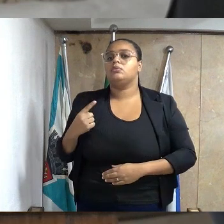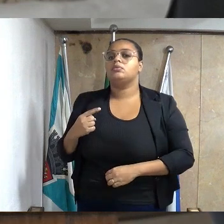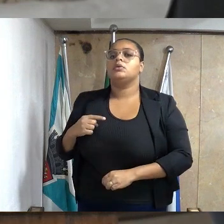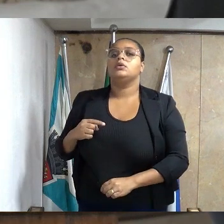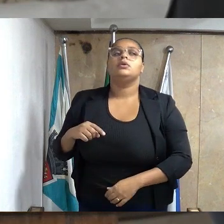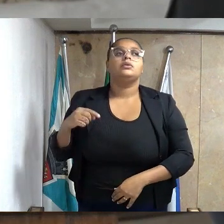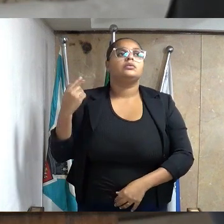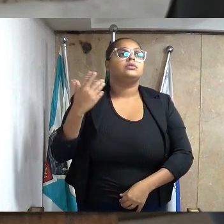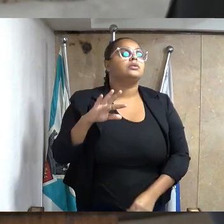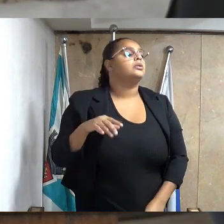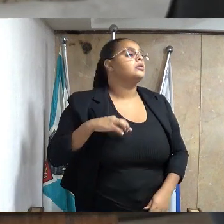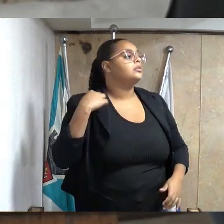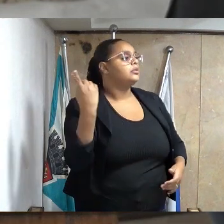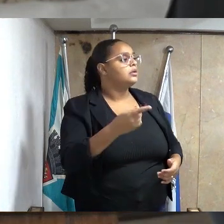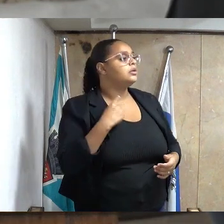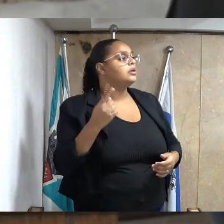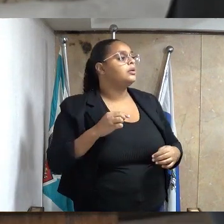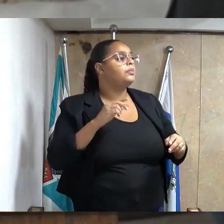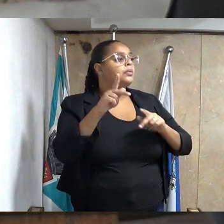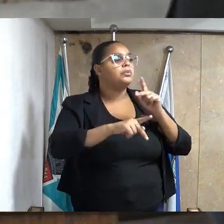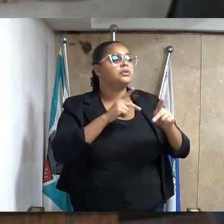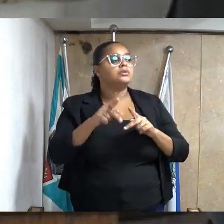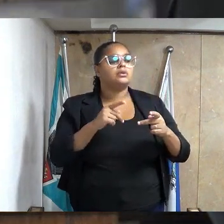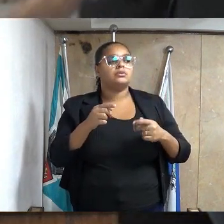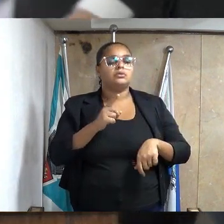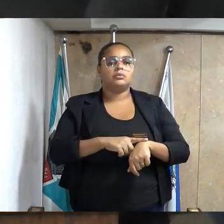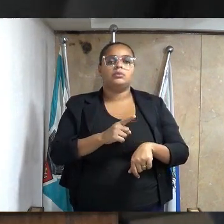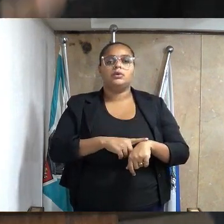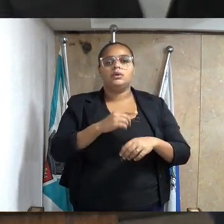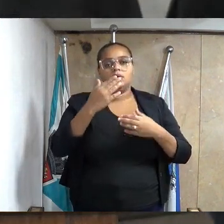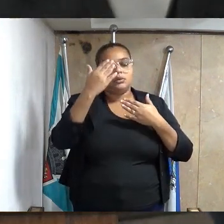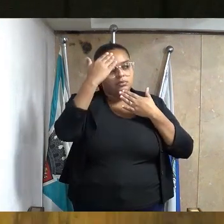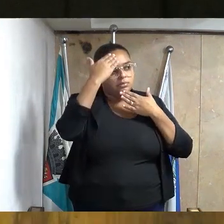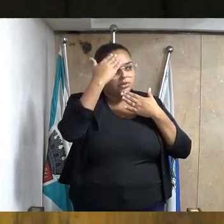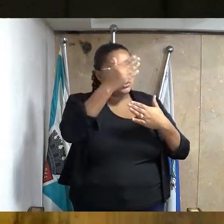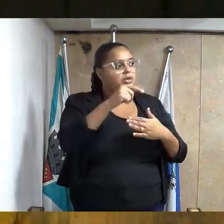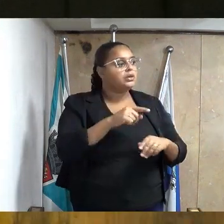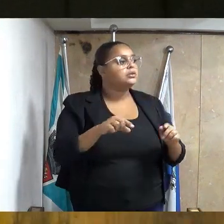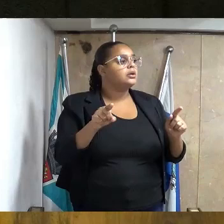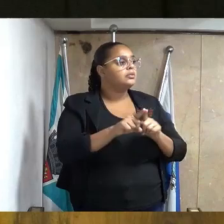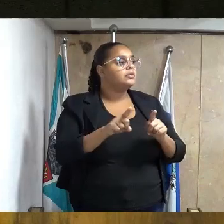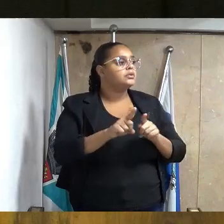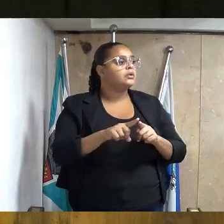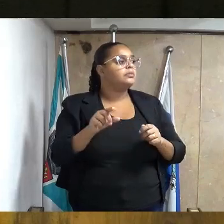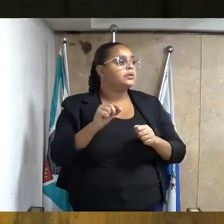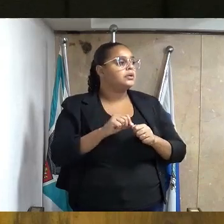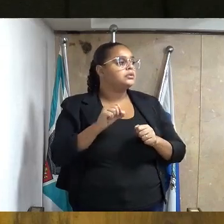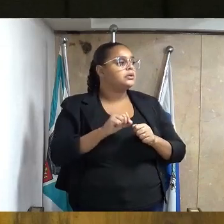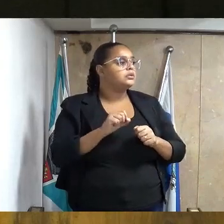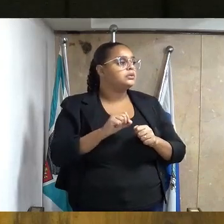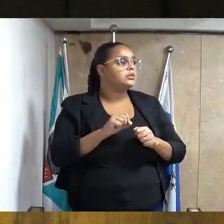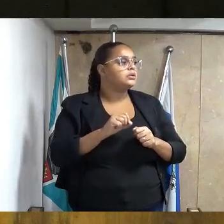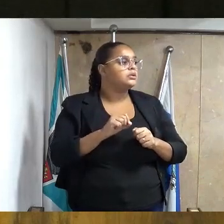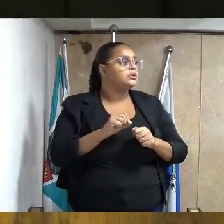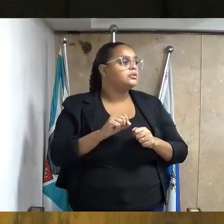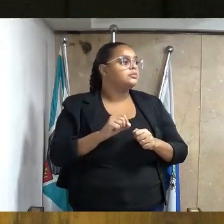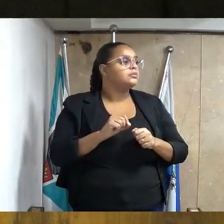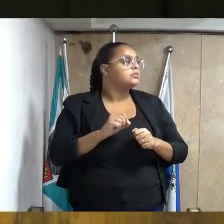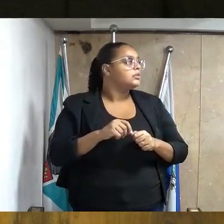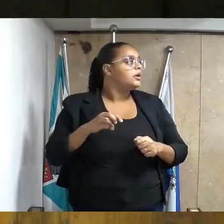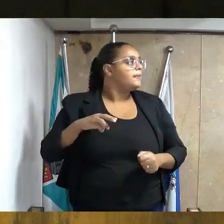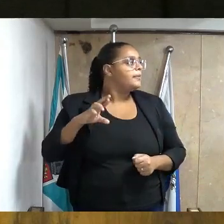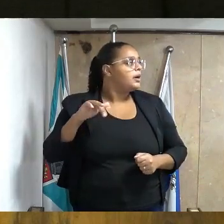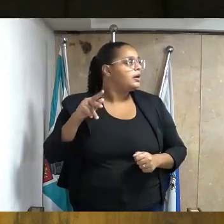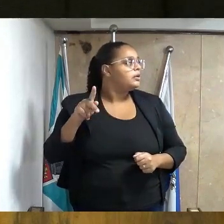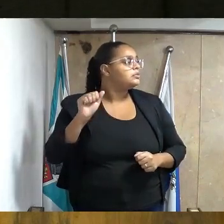presente defendendo a população naquele momento. Muito obrigado. O senhor não fazia presente, o senhor não se fazia presente, vereador, lá no local